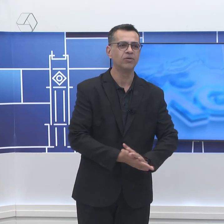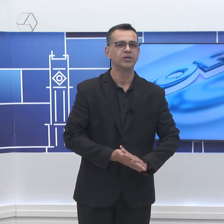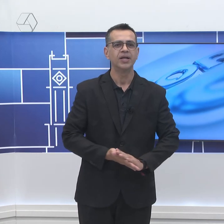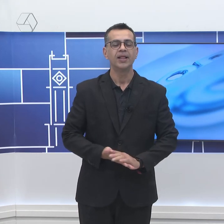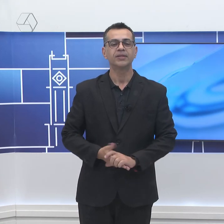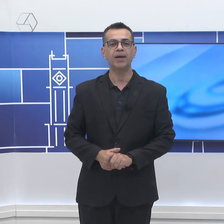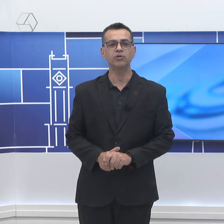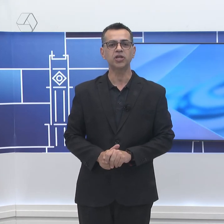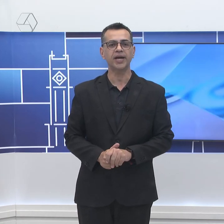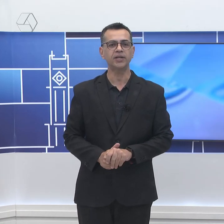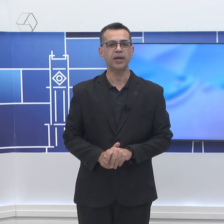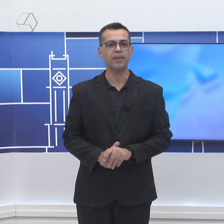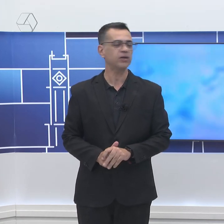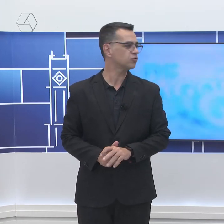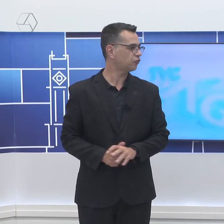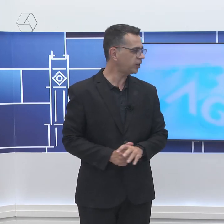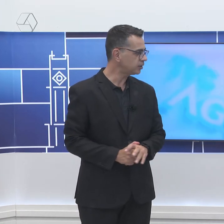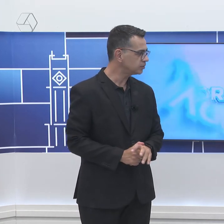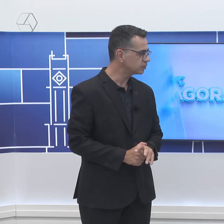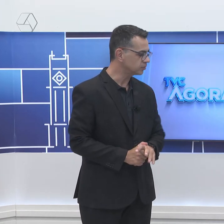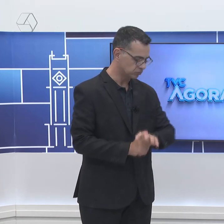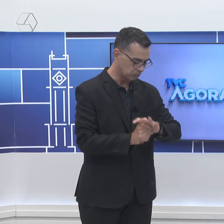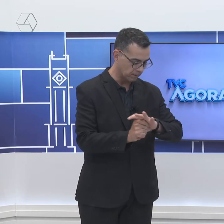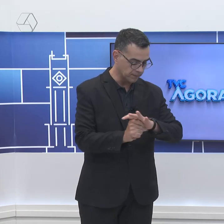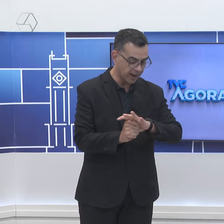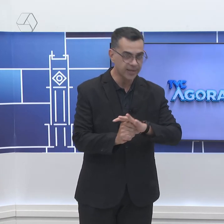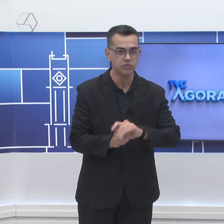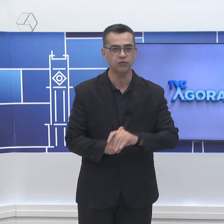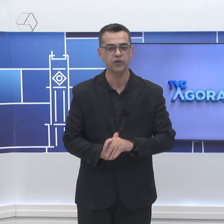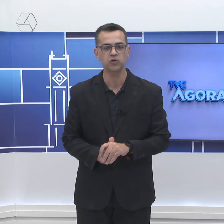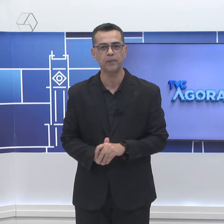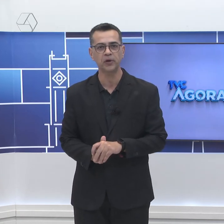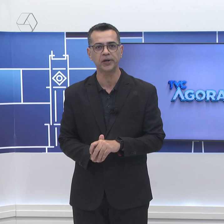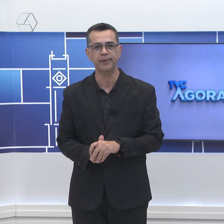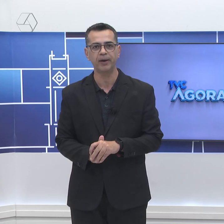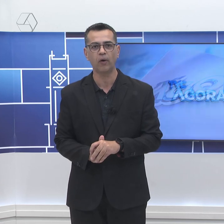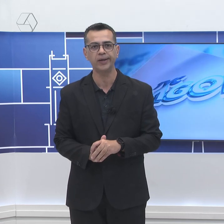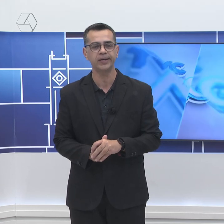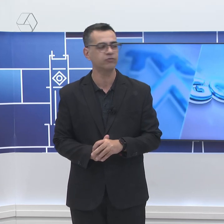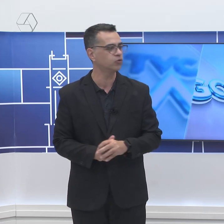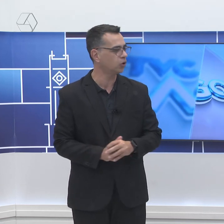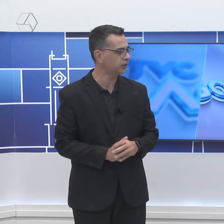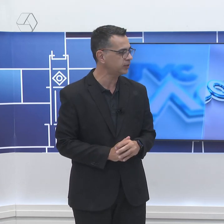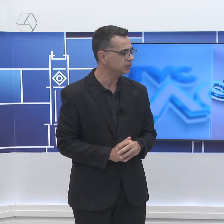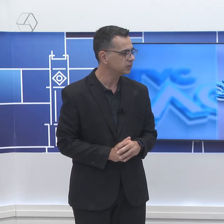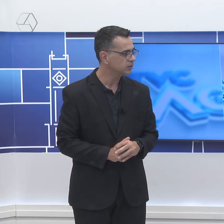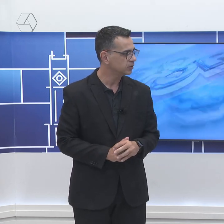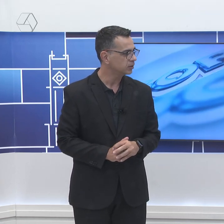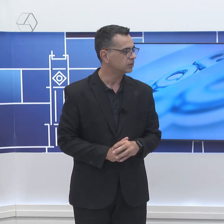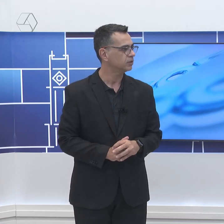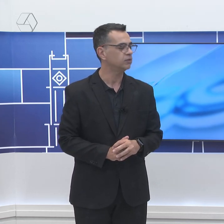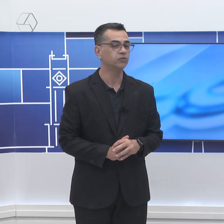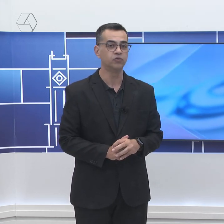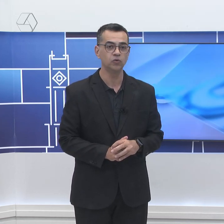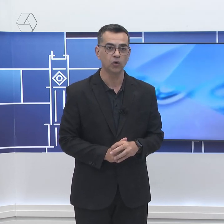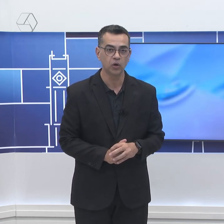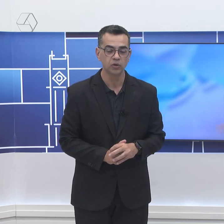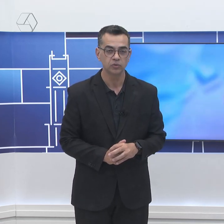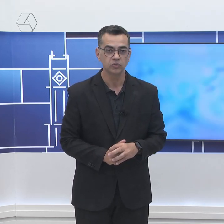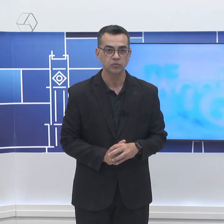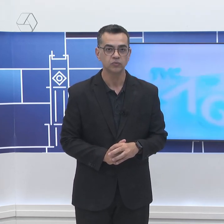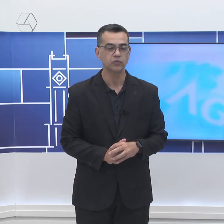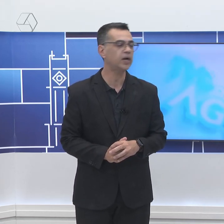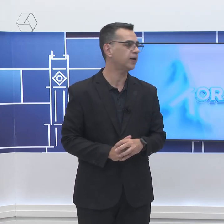Bom... Estamos chegando aí mais um fim? Mais um fim? Mais um fim de um programa. Olha, voou, hein? Pois é. Voou.